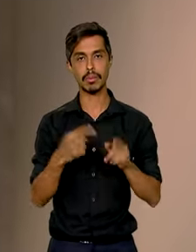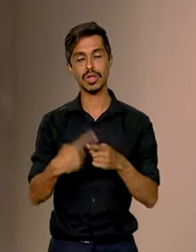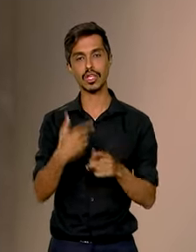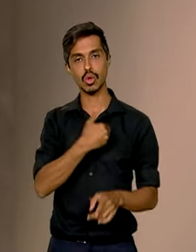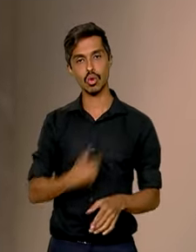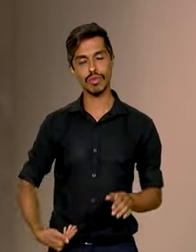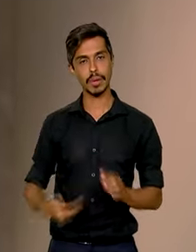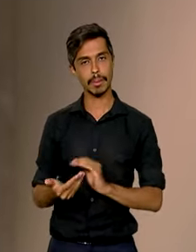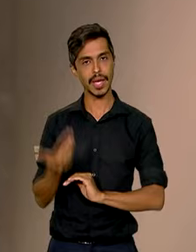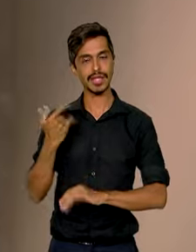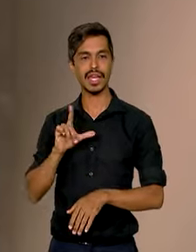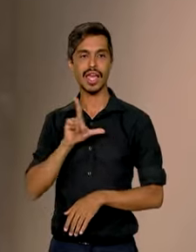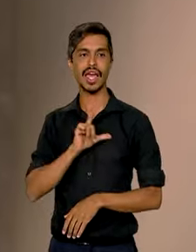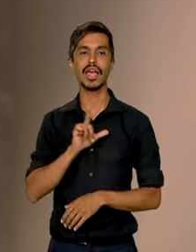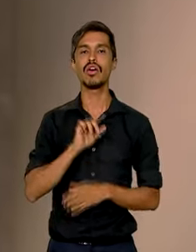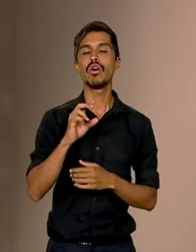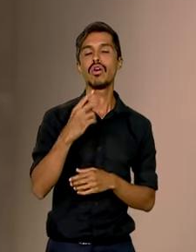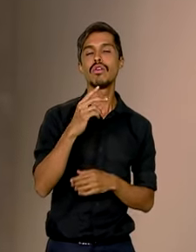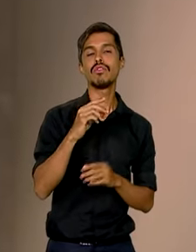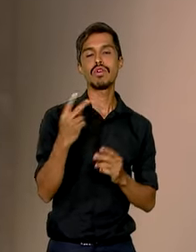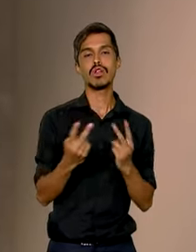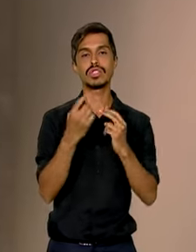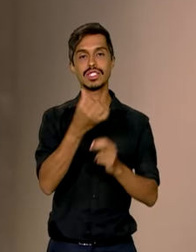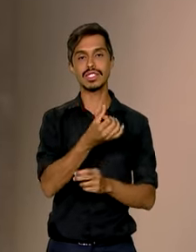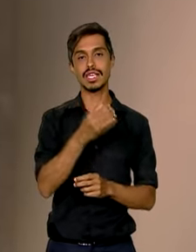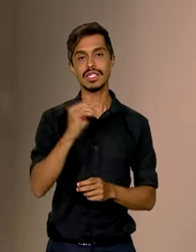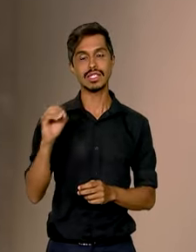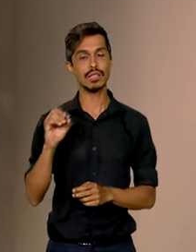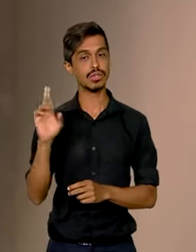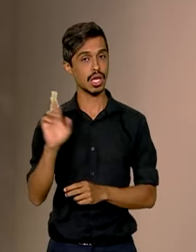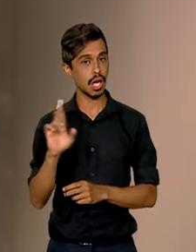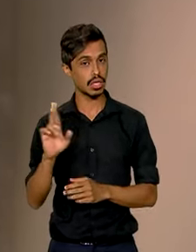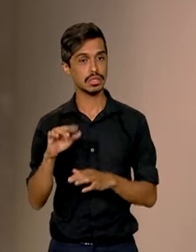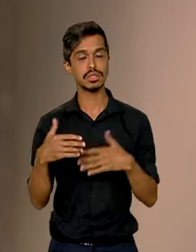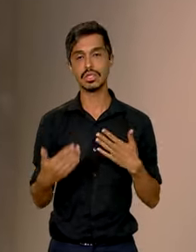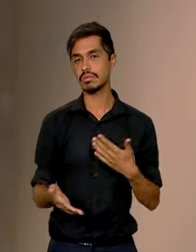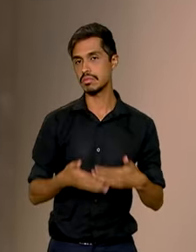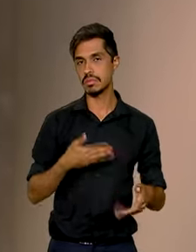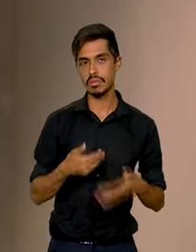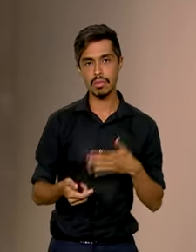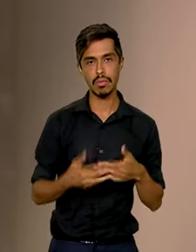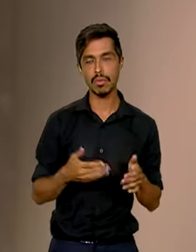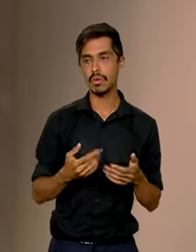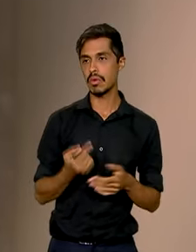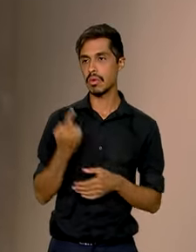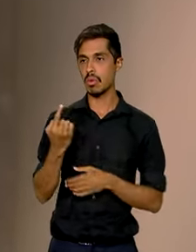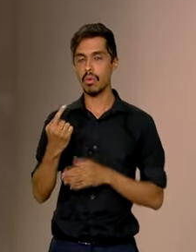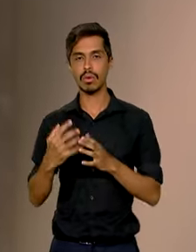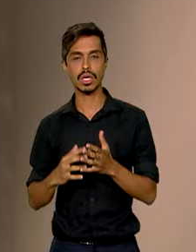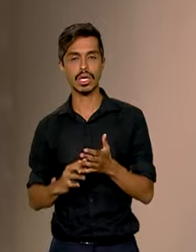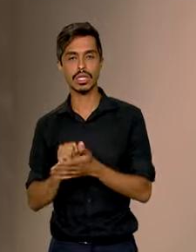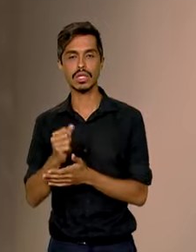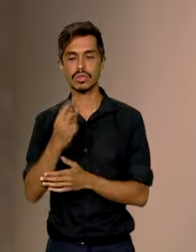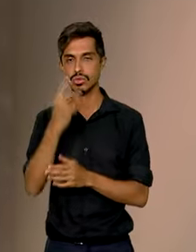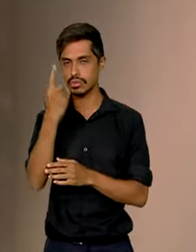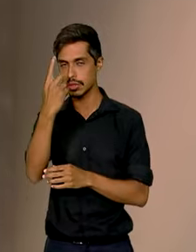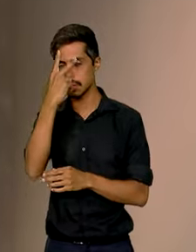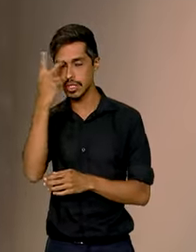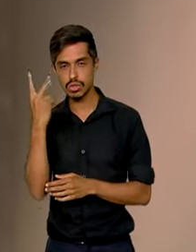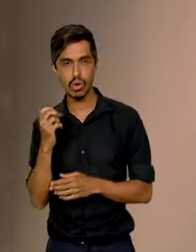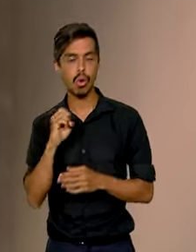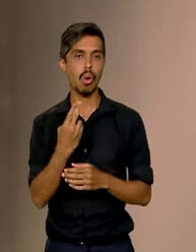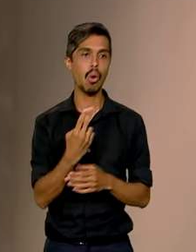passado, era um valor de R$ 600, sabe? E que tanto fazia ser para um cadastro unipessoal como